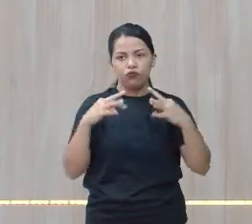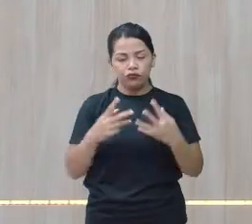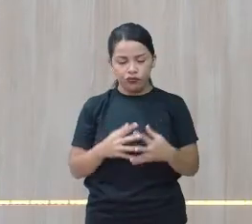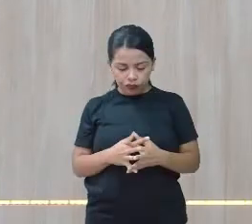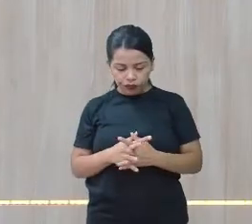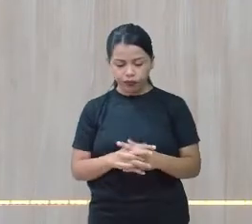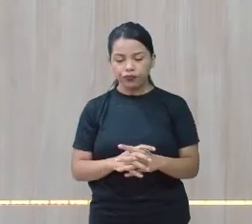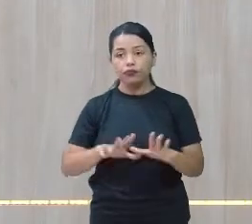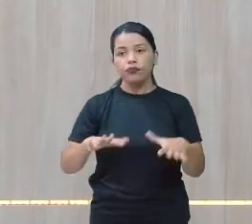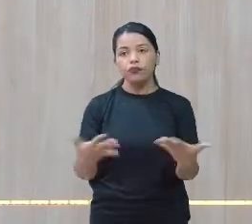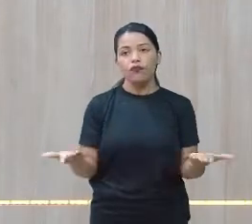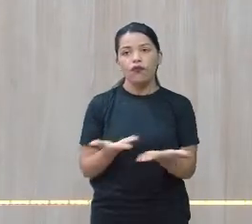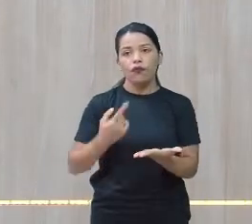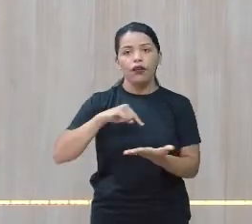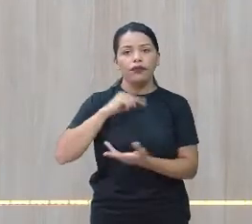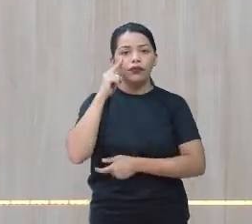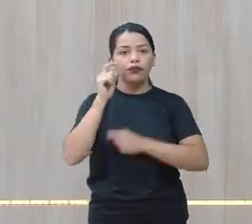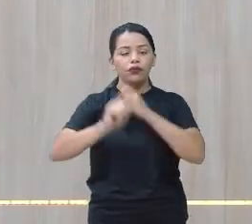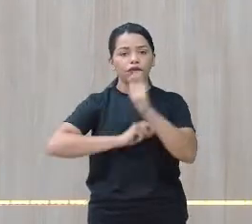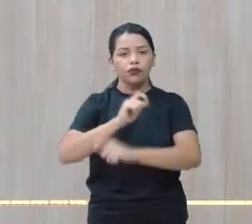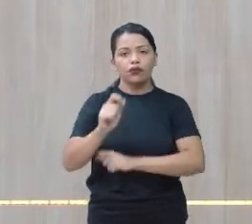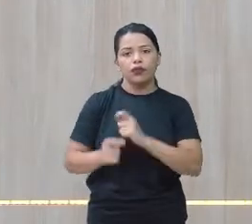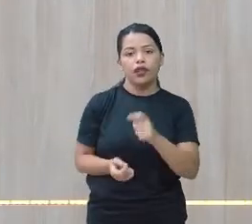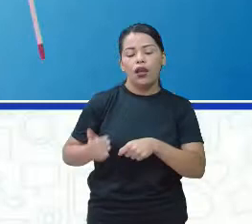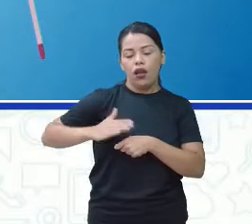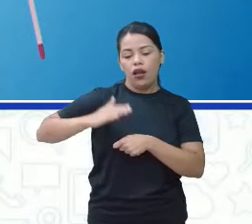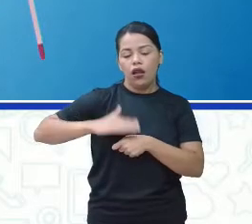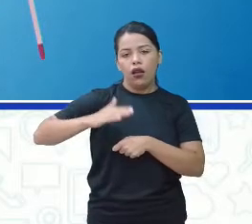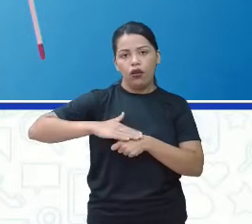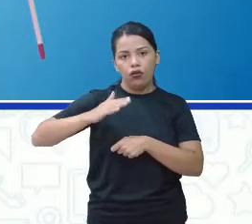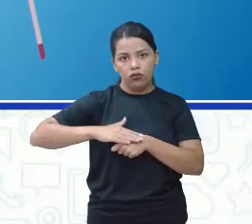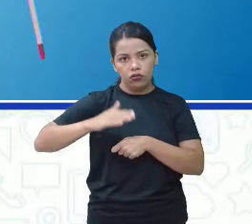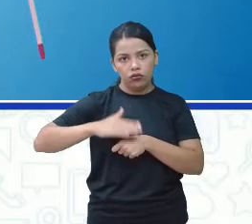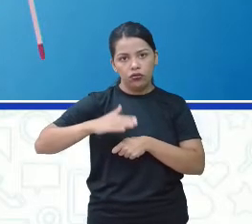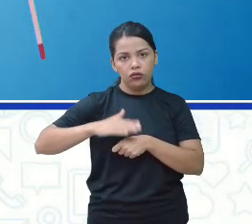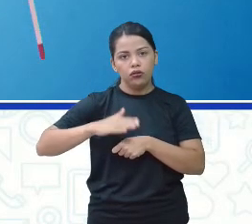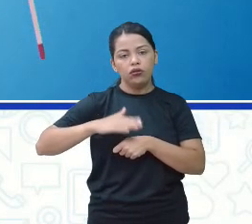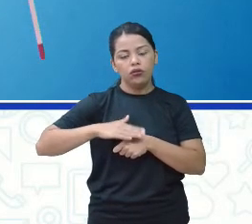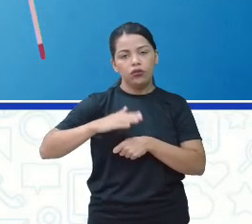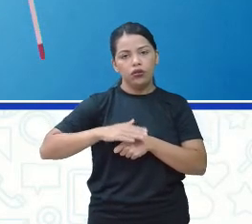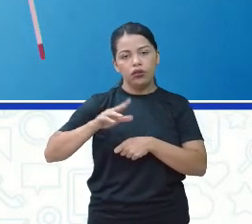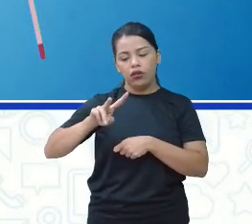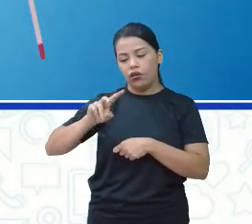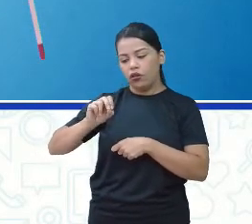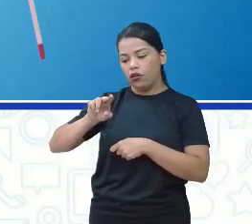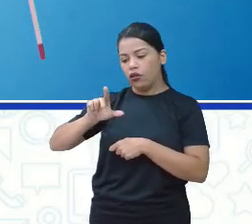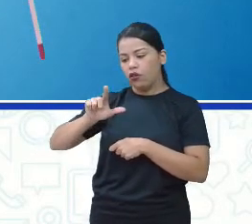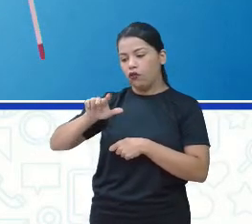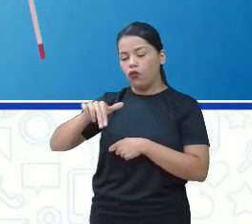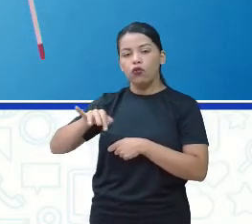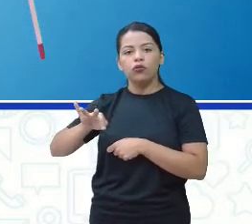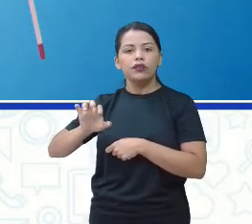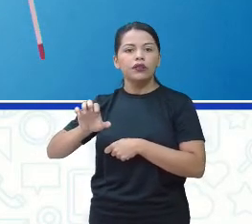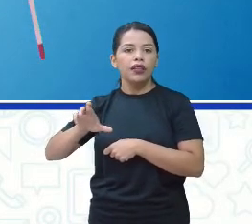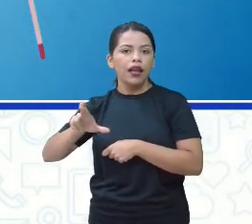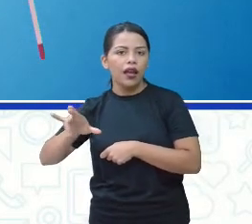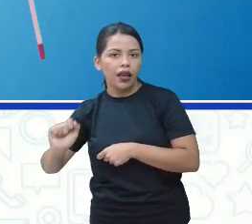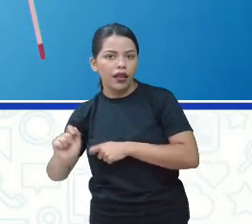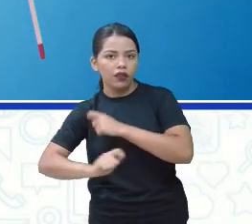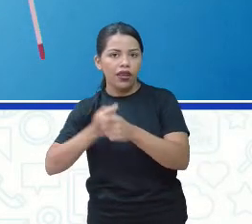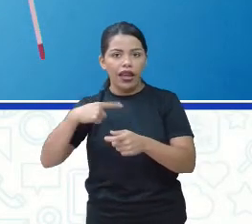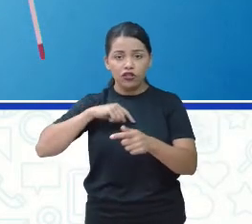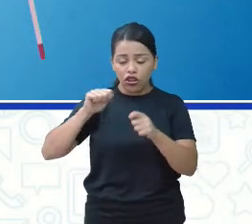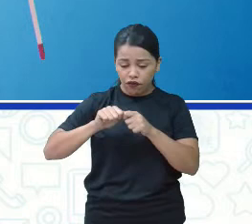ações, né? Olha o que eu estou trazendo para vocês. São aquelas que nos permitem ter vontade própria. Como